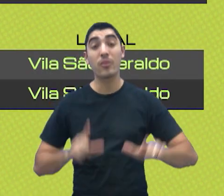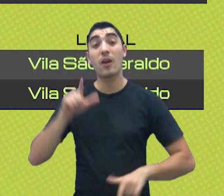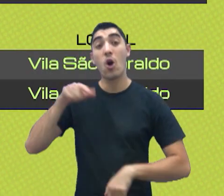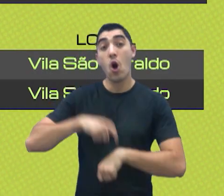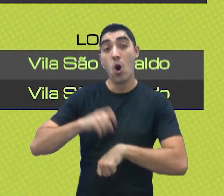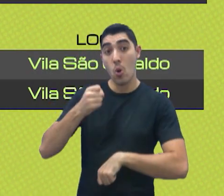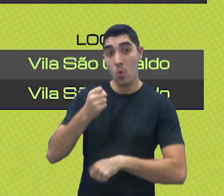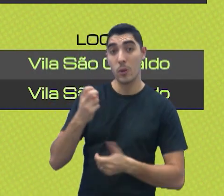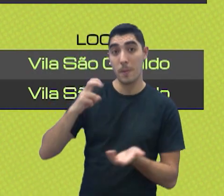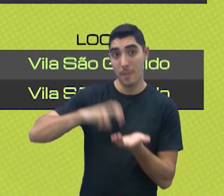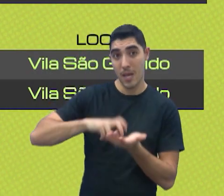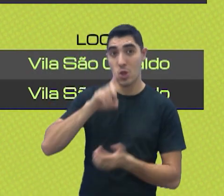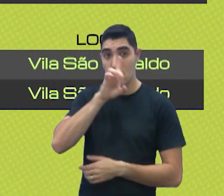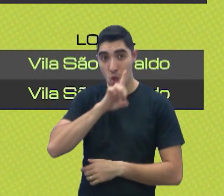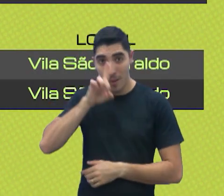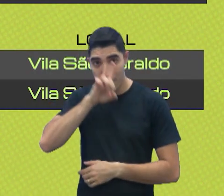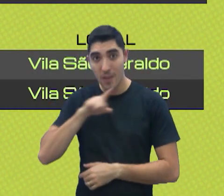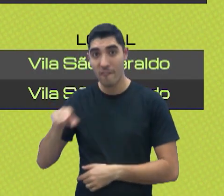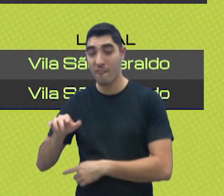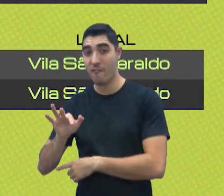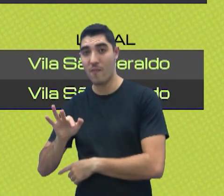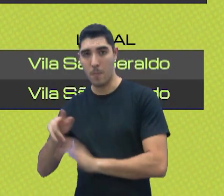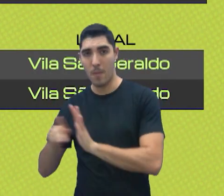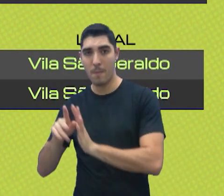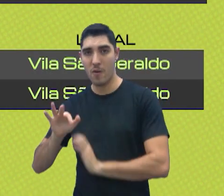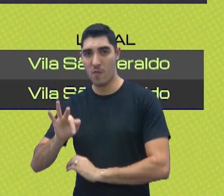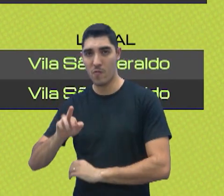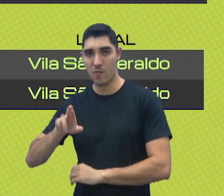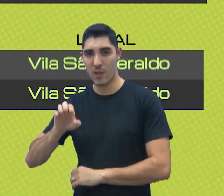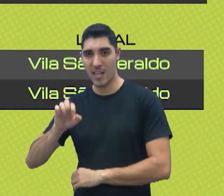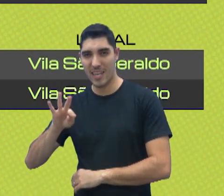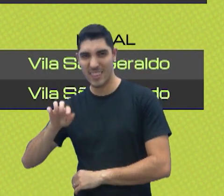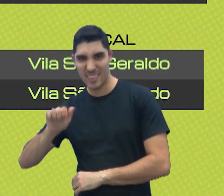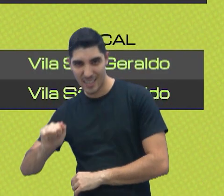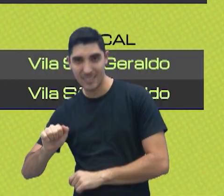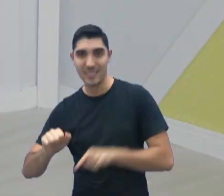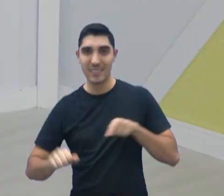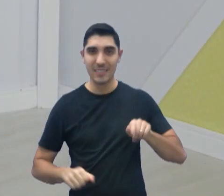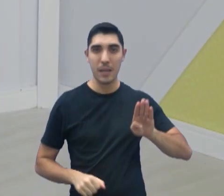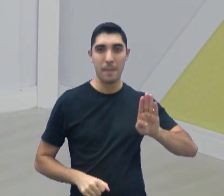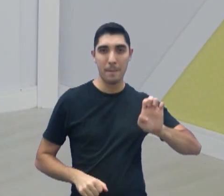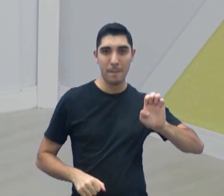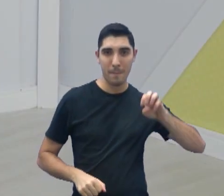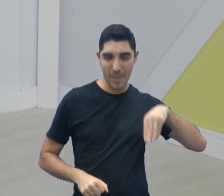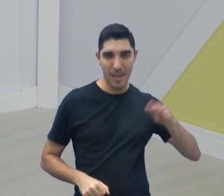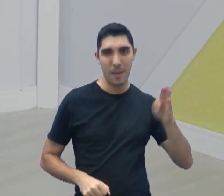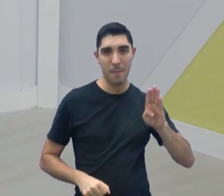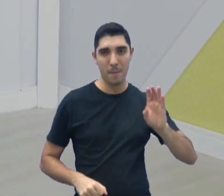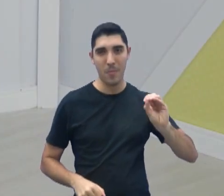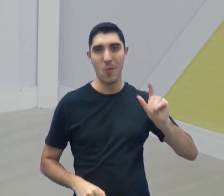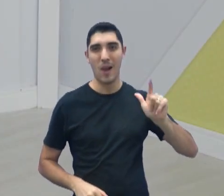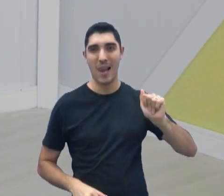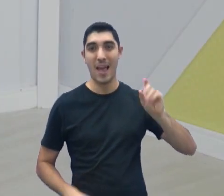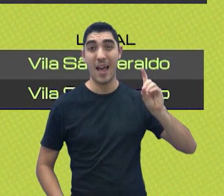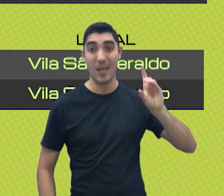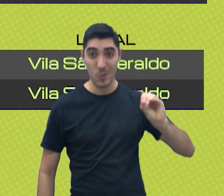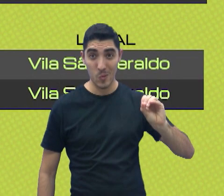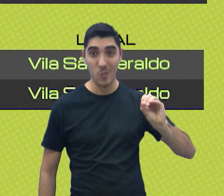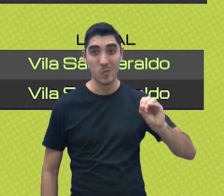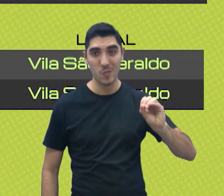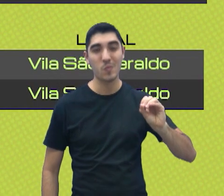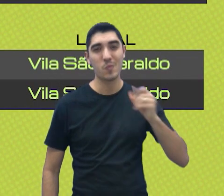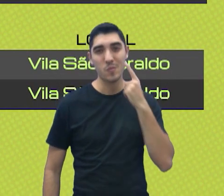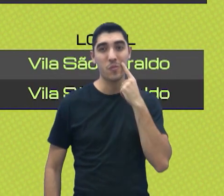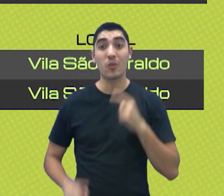também o time dos Freitas enfrenta o Bem Bolado lá na Toca do Leão. Time do Silvio Santos. Esse ou não, né? Grupo